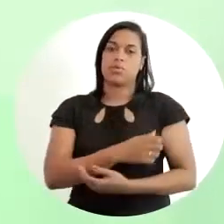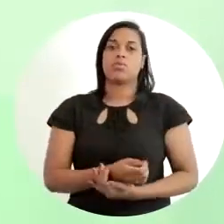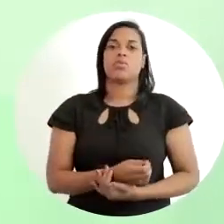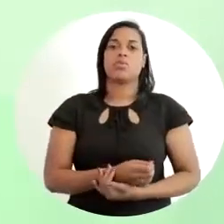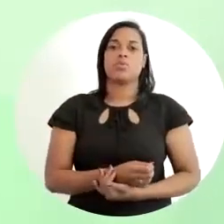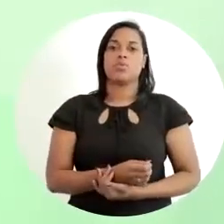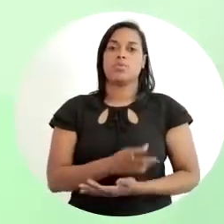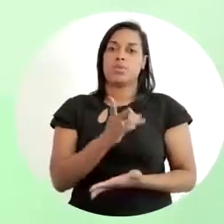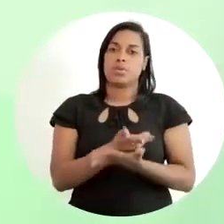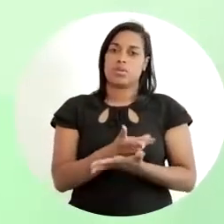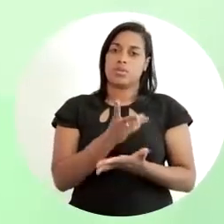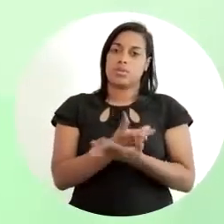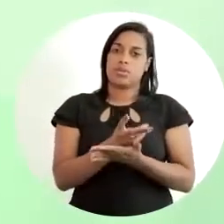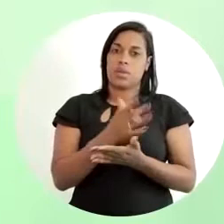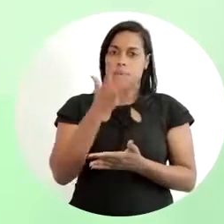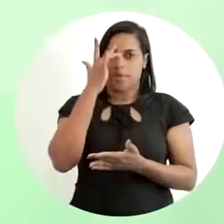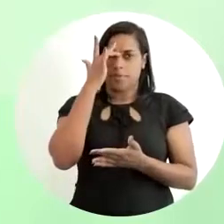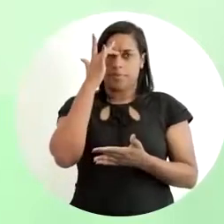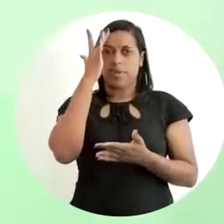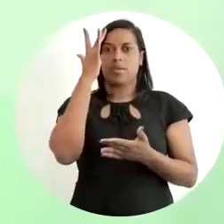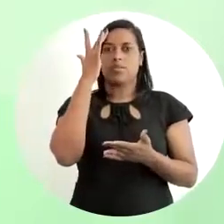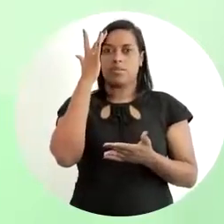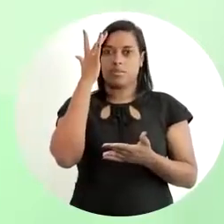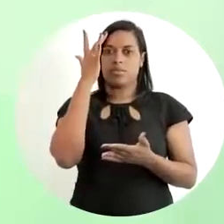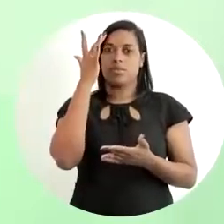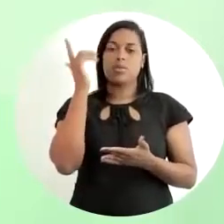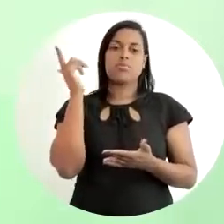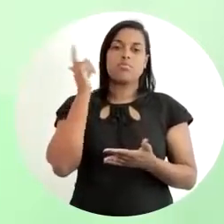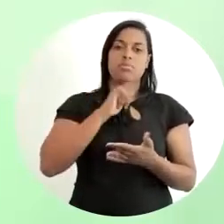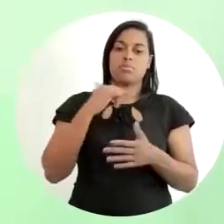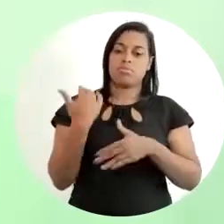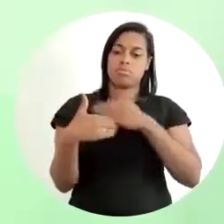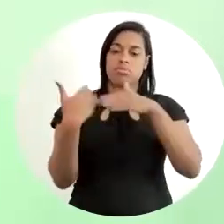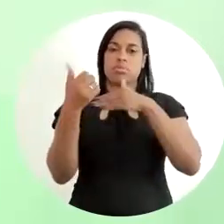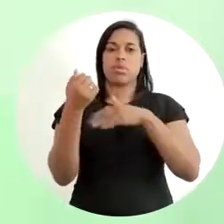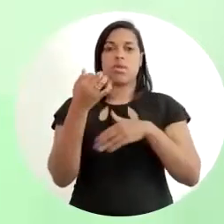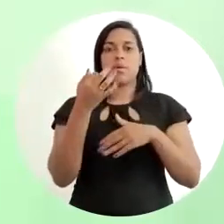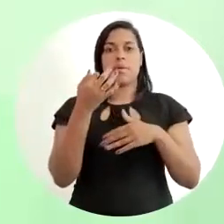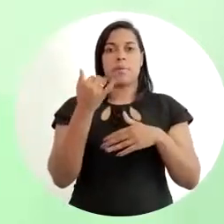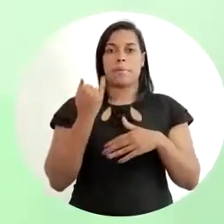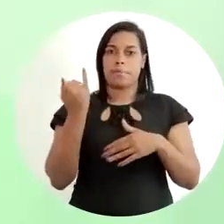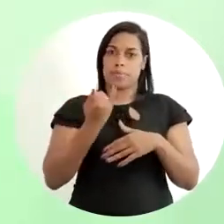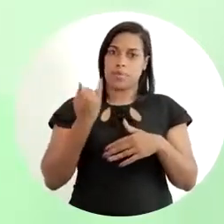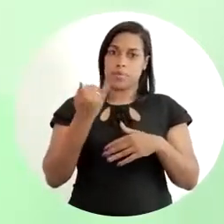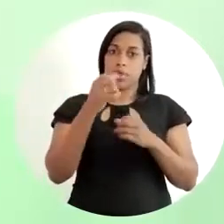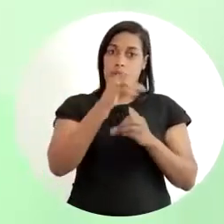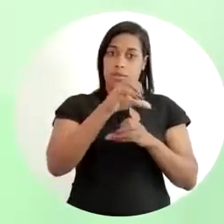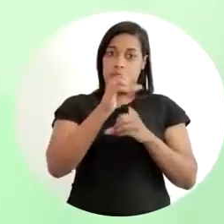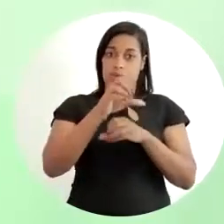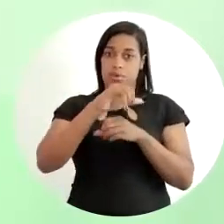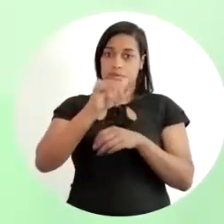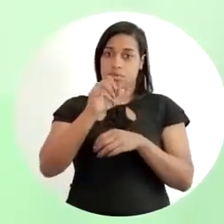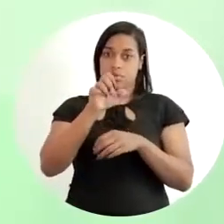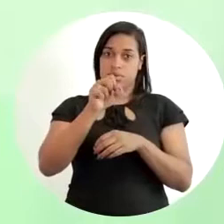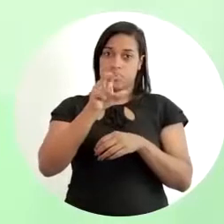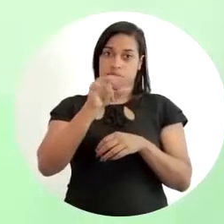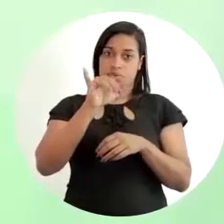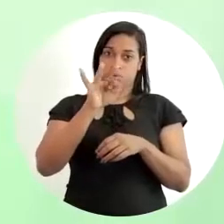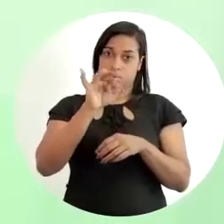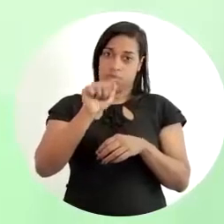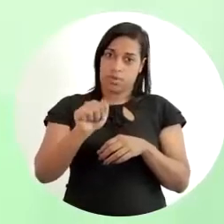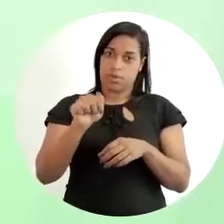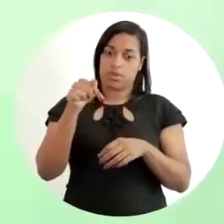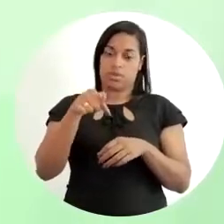estudante seja mais fácil e consiga produzir muito mais frutos. A educação jesuíta desse